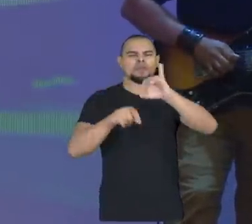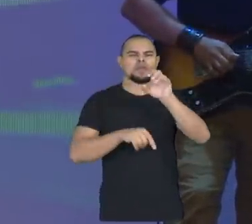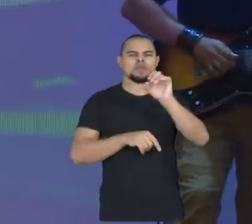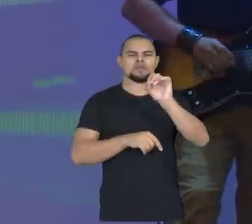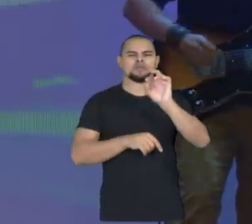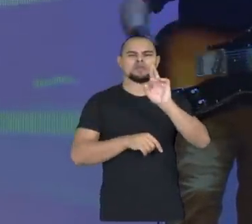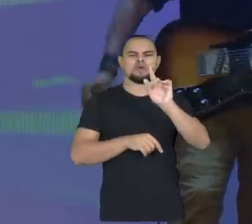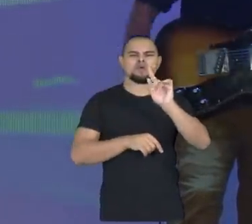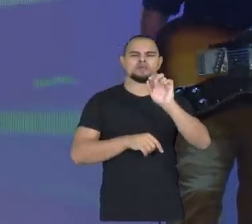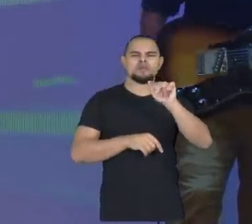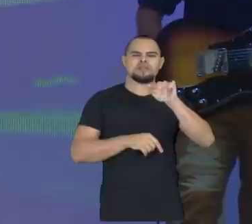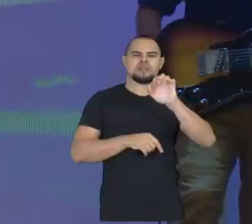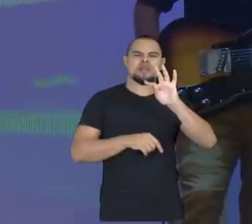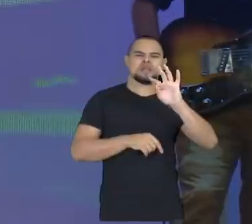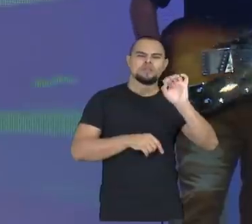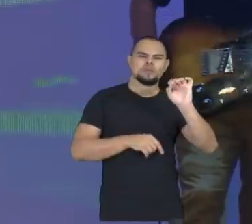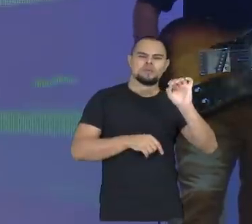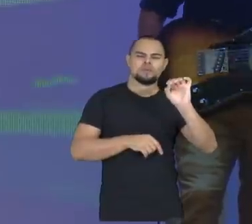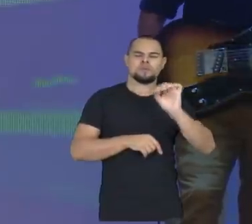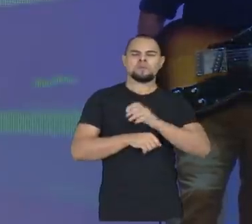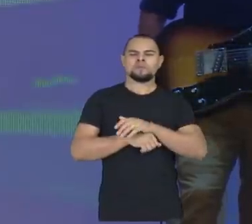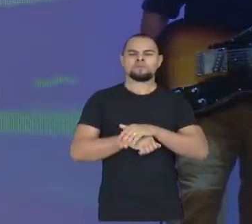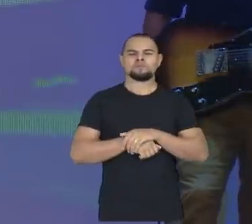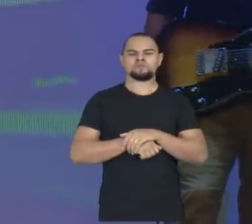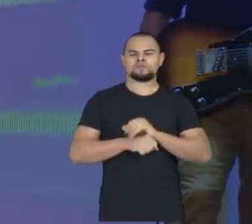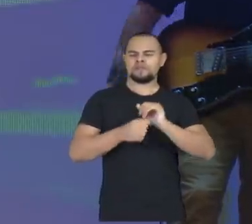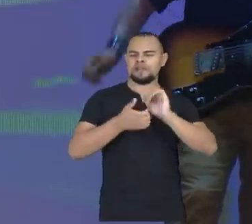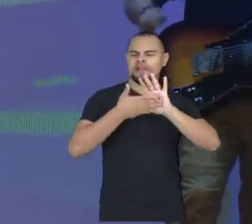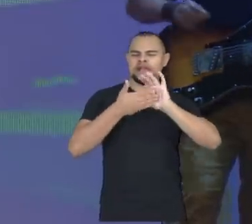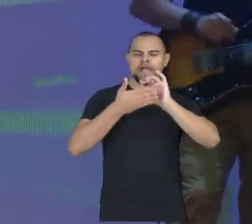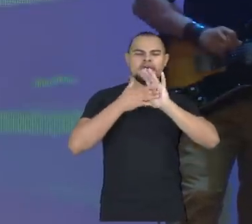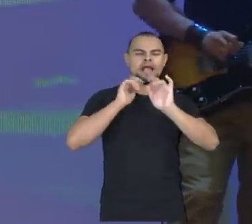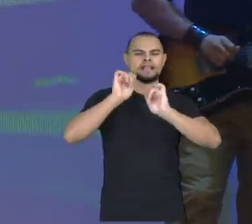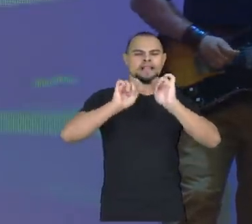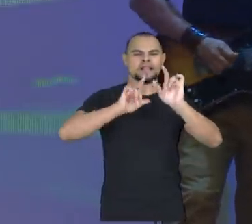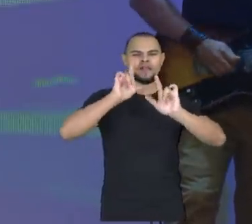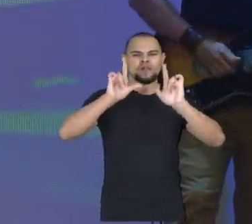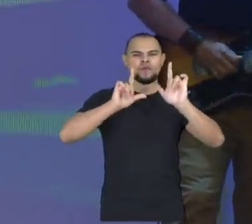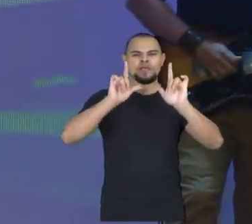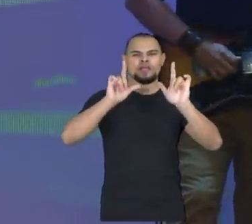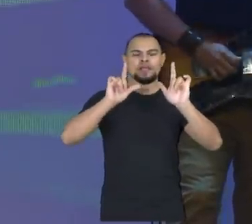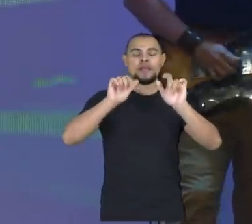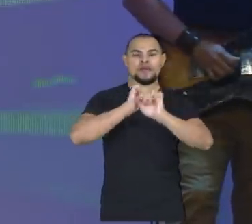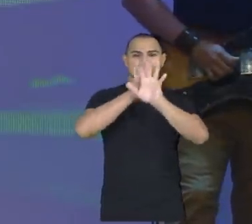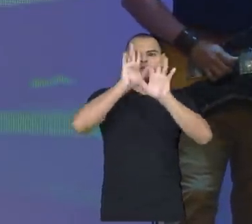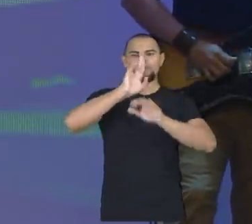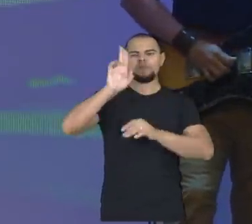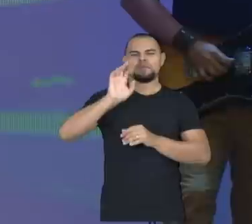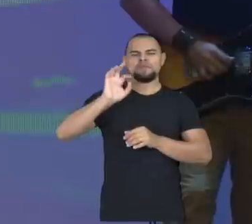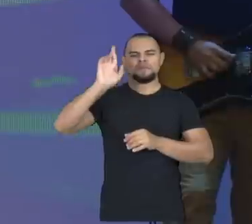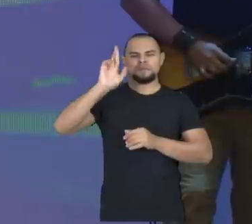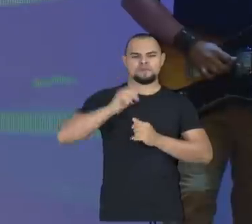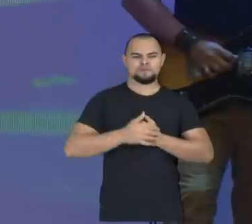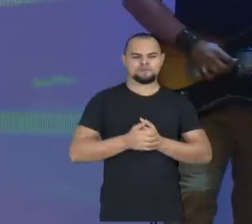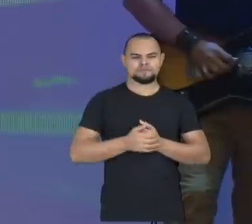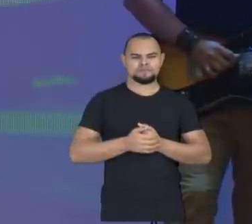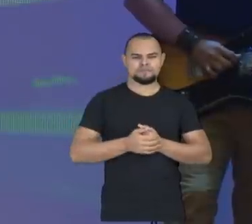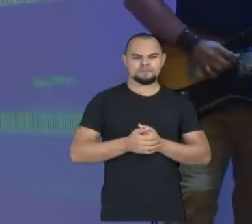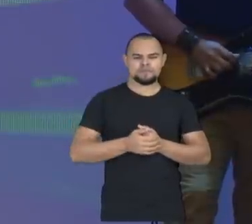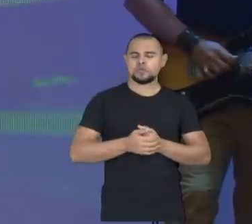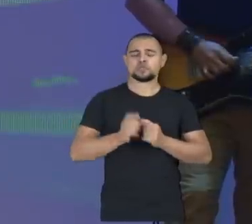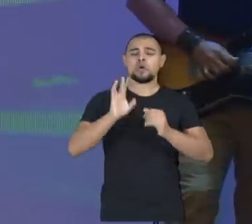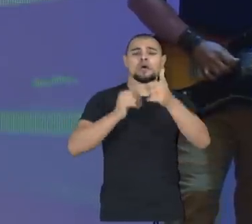a vida ao Senhor. Aleluia! Glórias ao nome do Senhor. Tem mais gente aqui aparecendo. Coloca